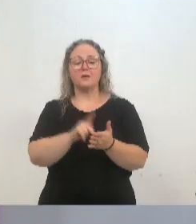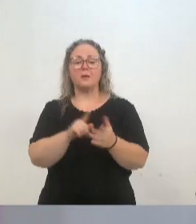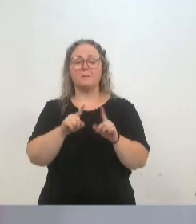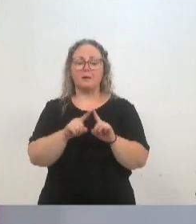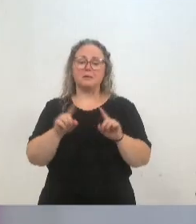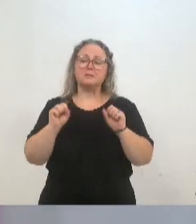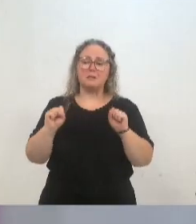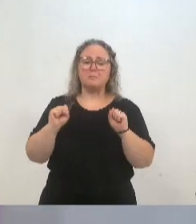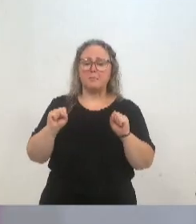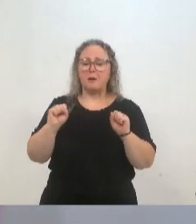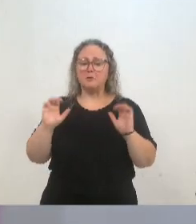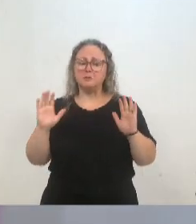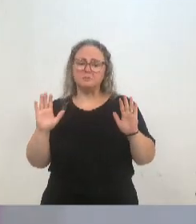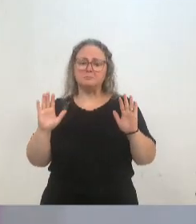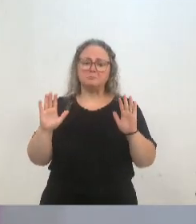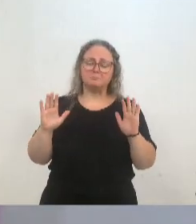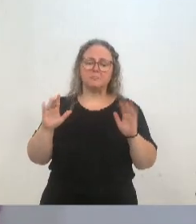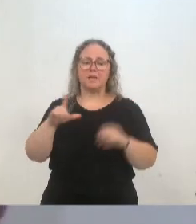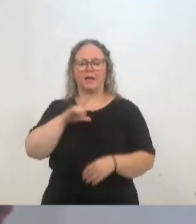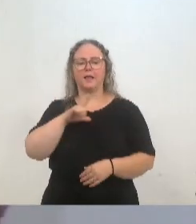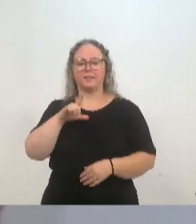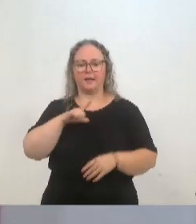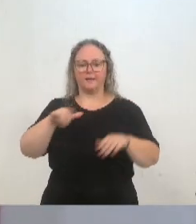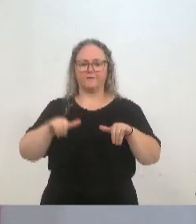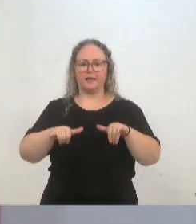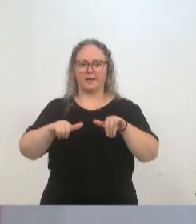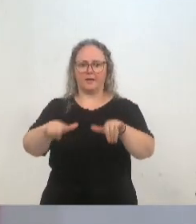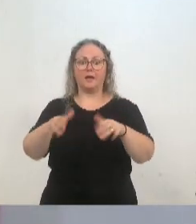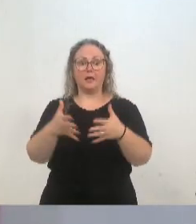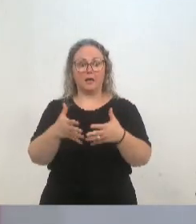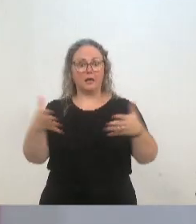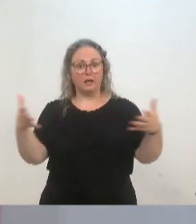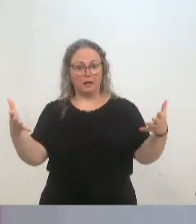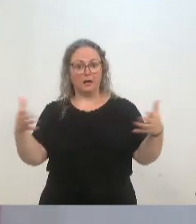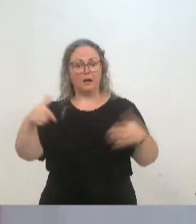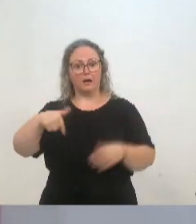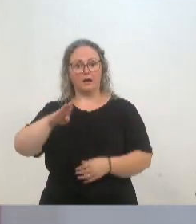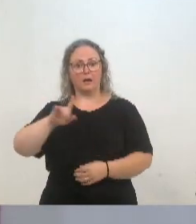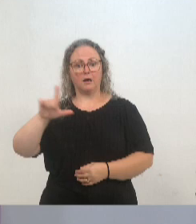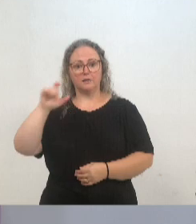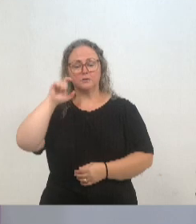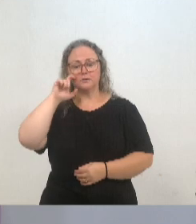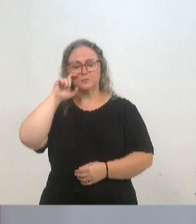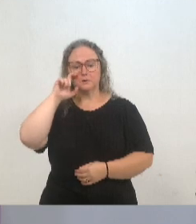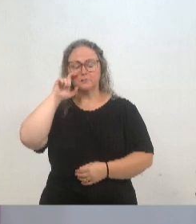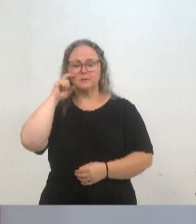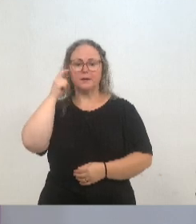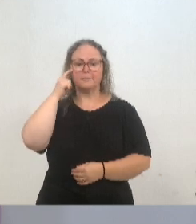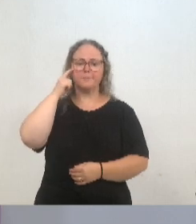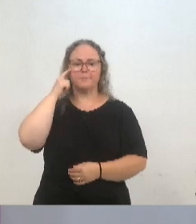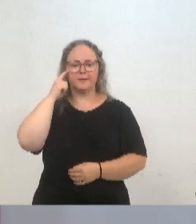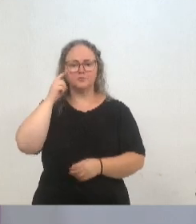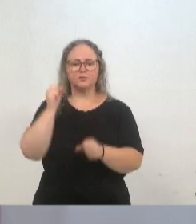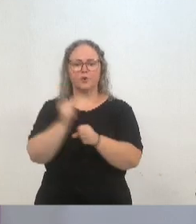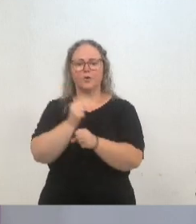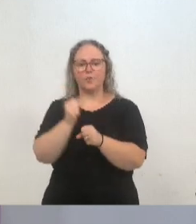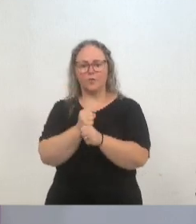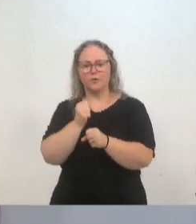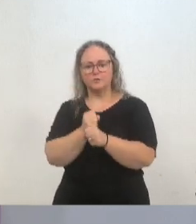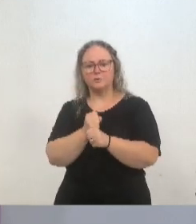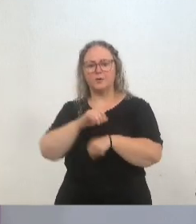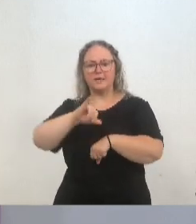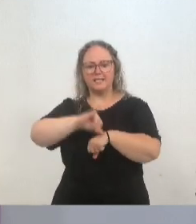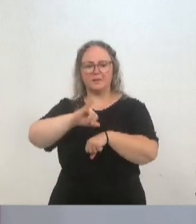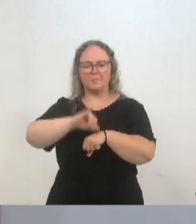ser verdade, que um grande supermercado aqui da nossa região, da nossa cidade, pensou em fazer uma ampliação em um bairro central da